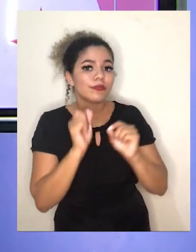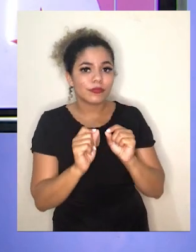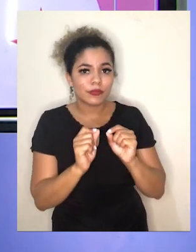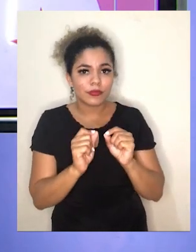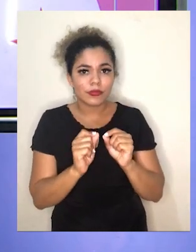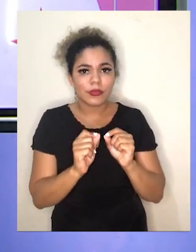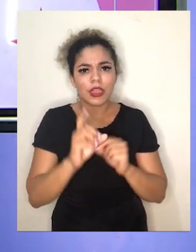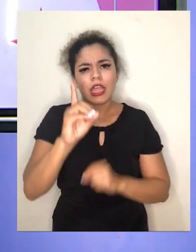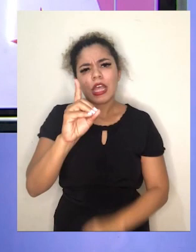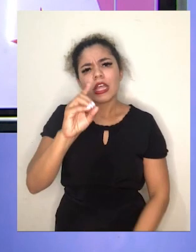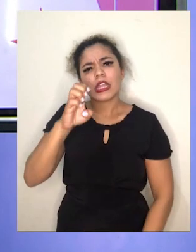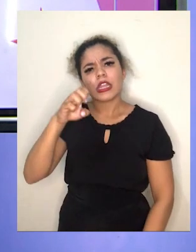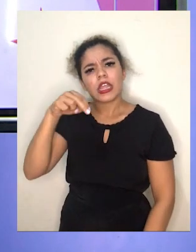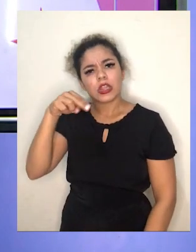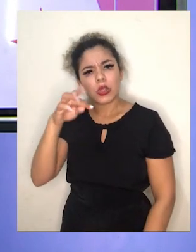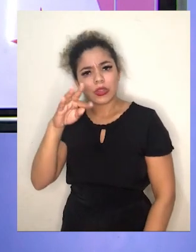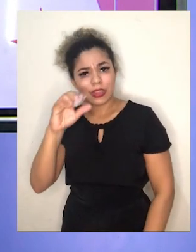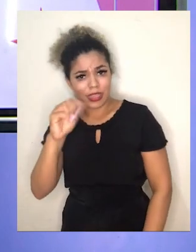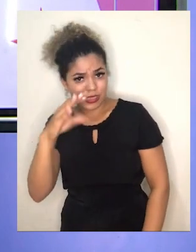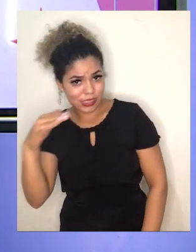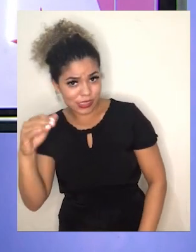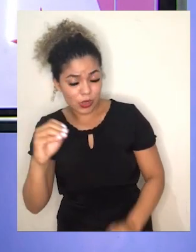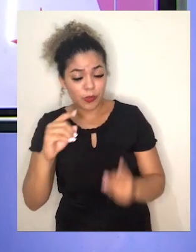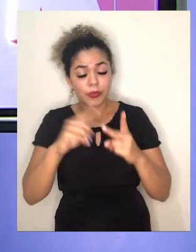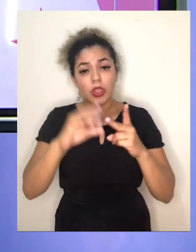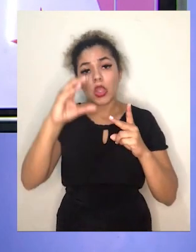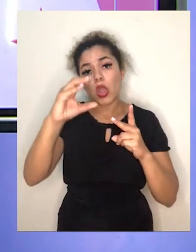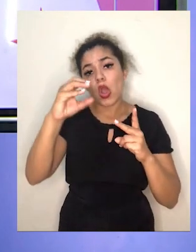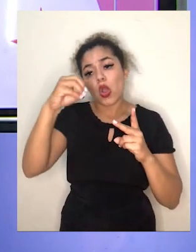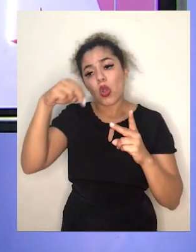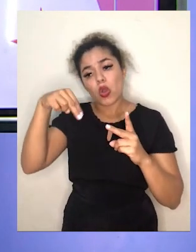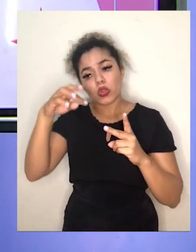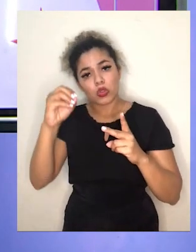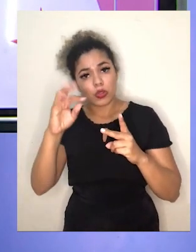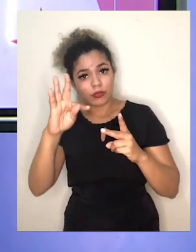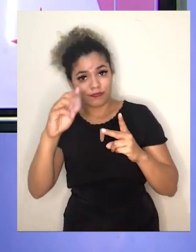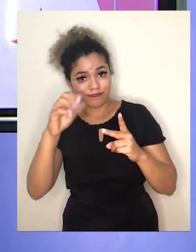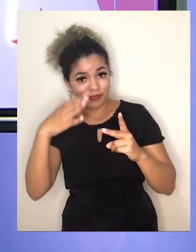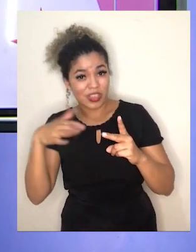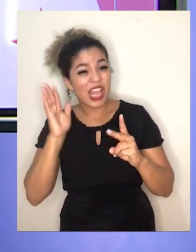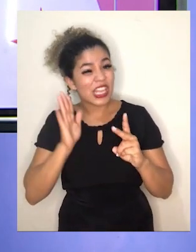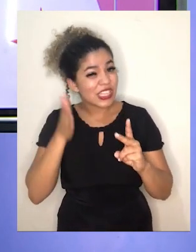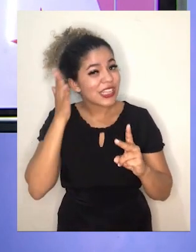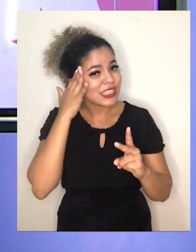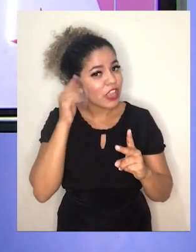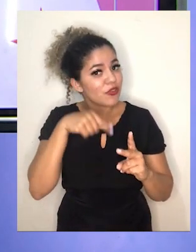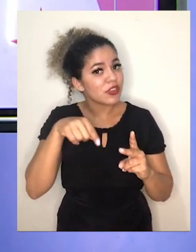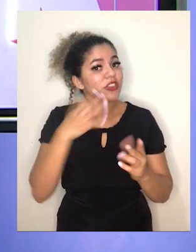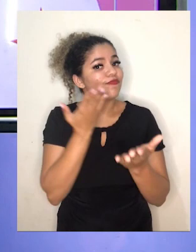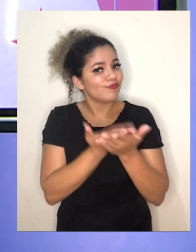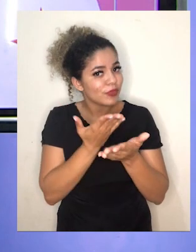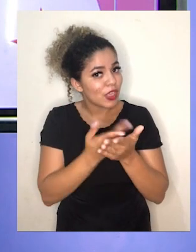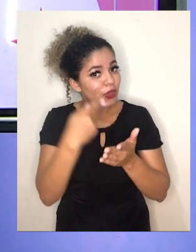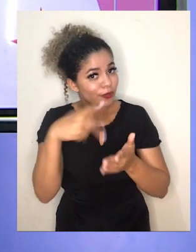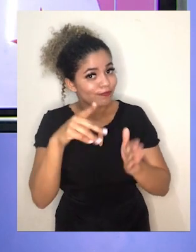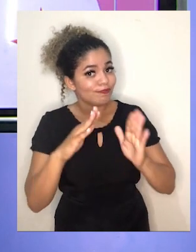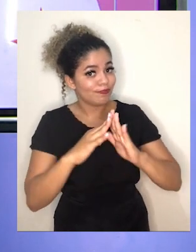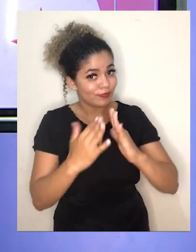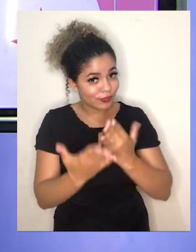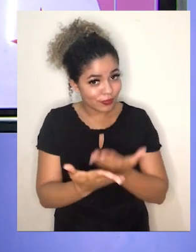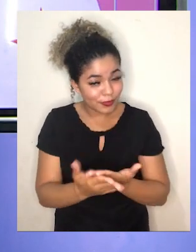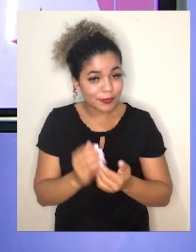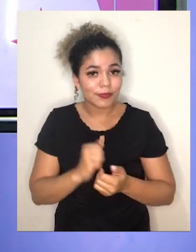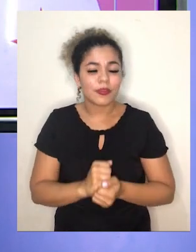de denotação e conotação. Tenho certeza que você já ouviu falar, que você já estudou esses temas, tá